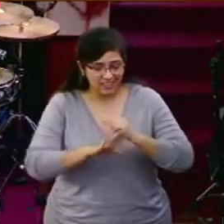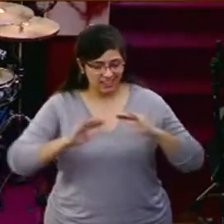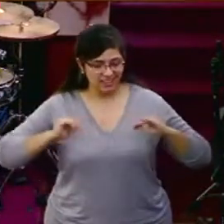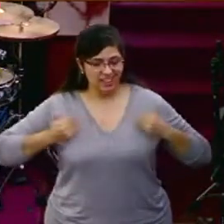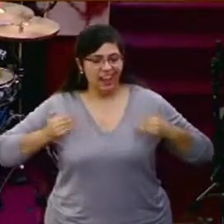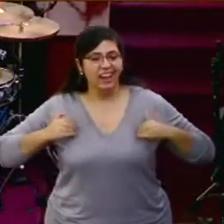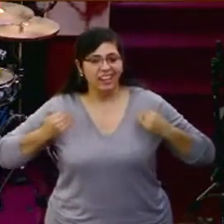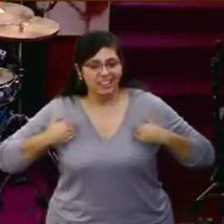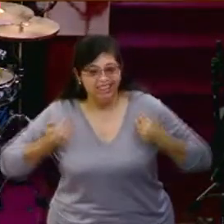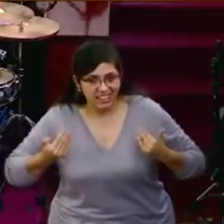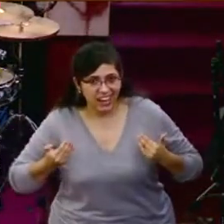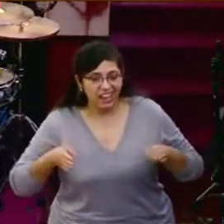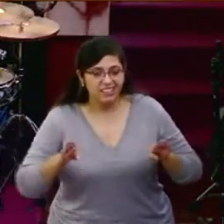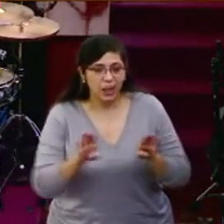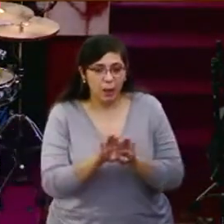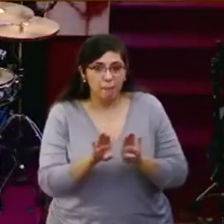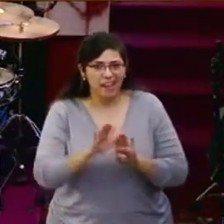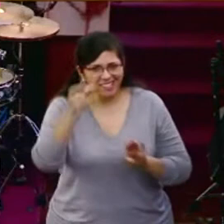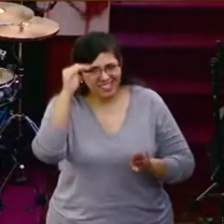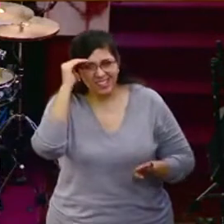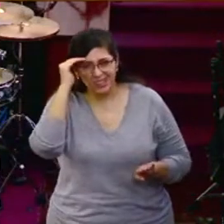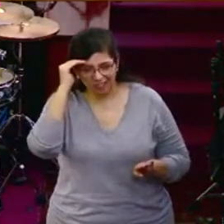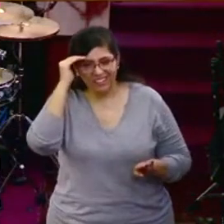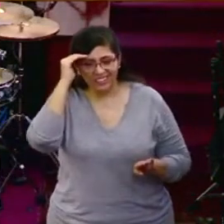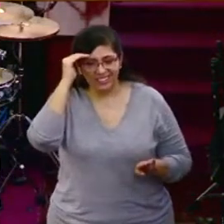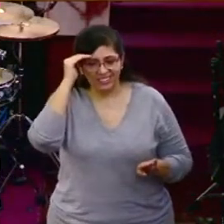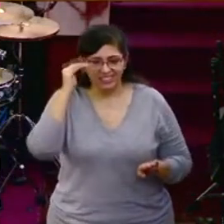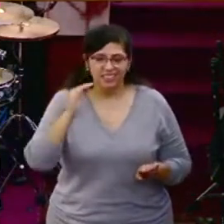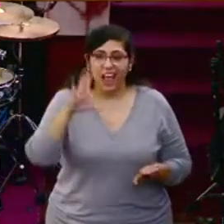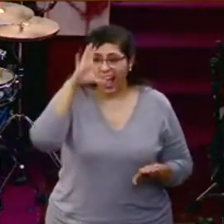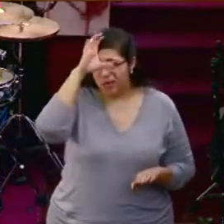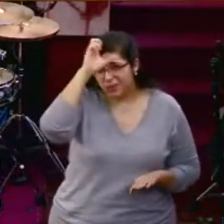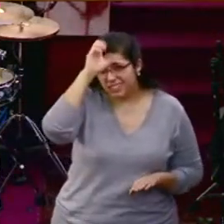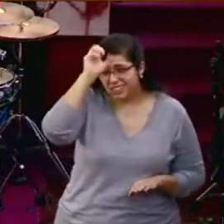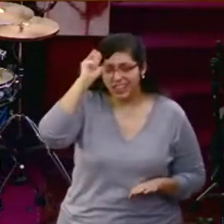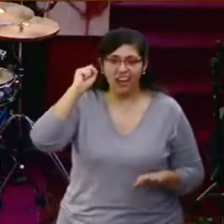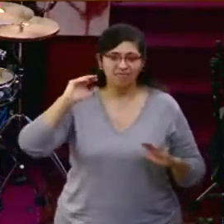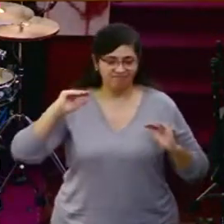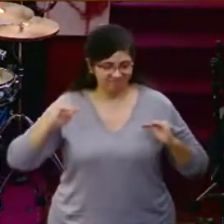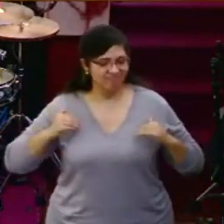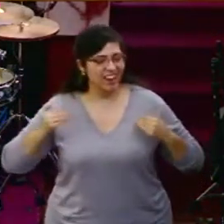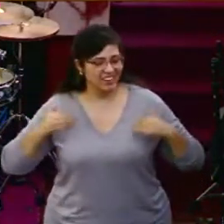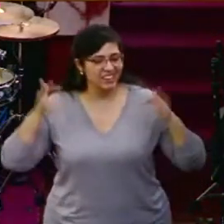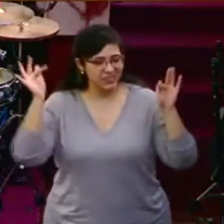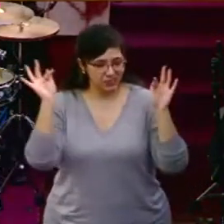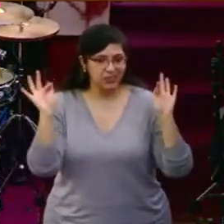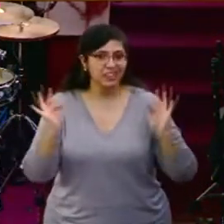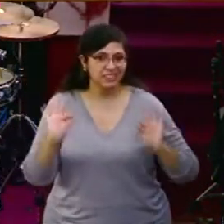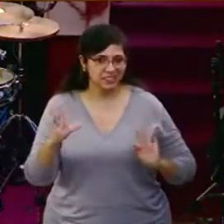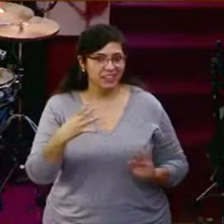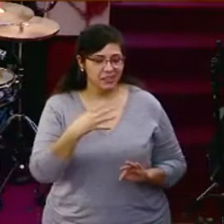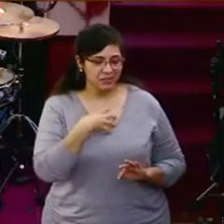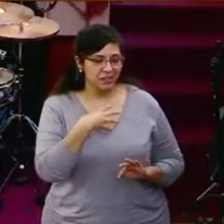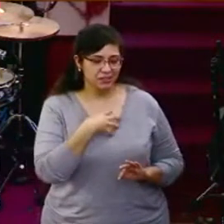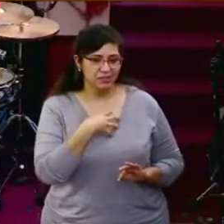o a compreensão do contentamento o aprendizado sobre o contentamento permitiu